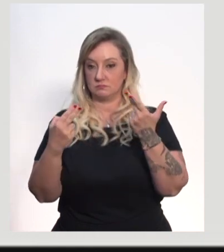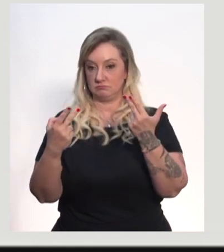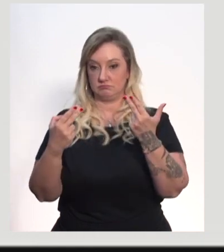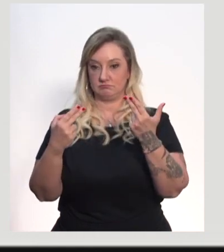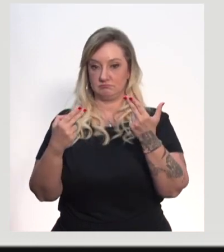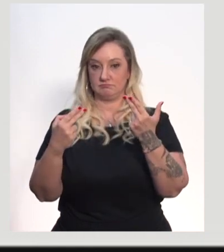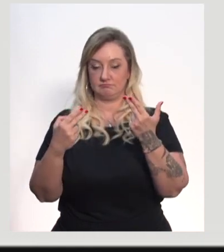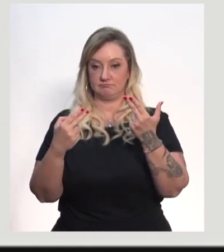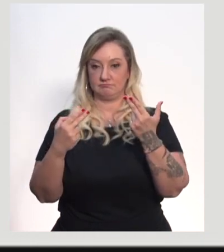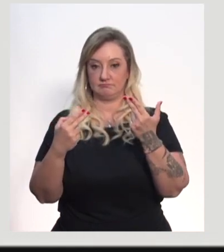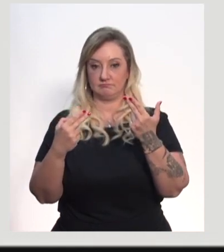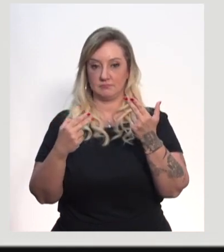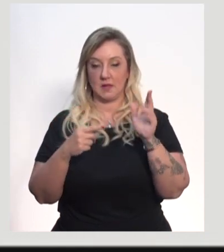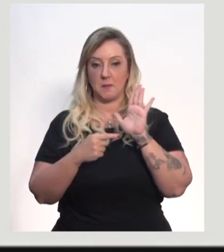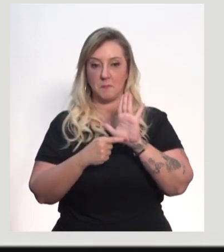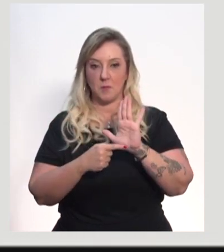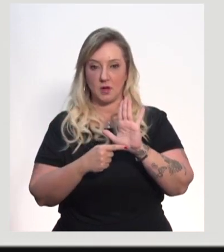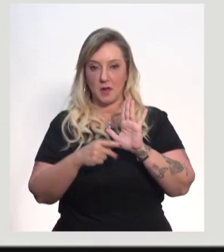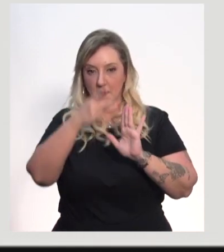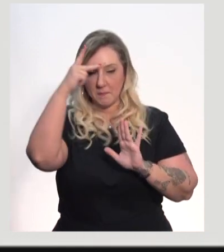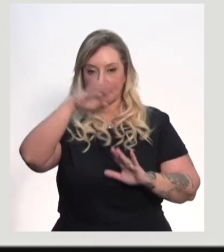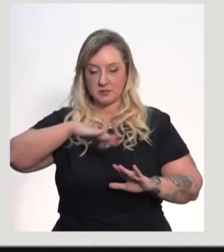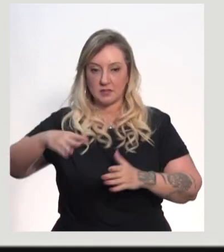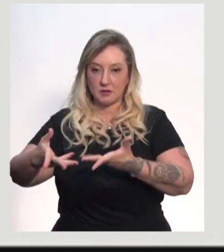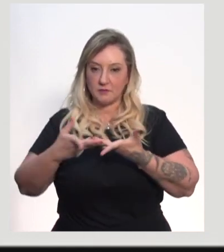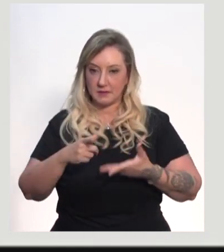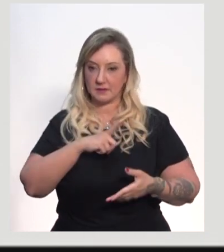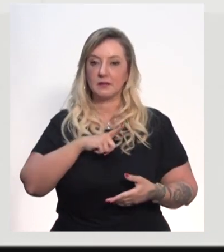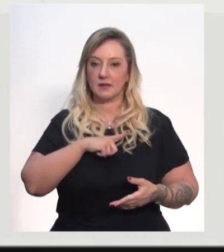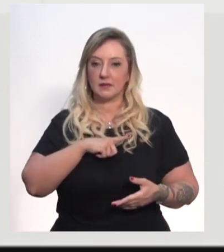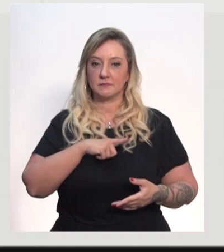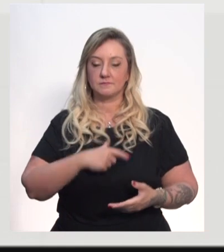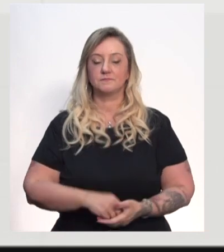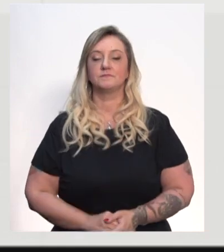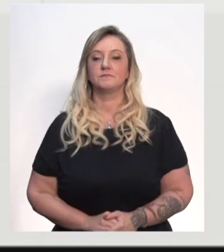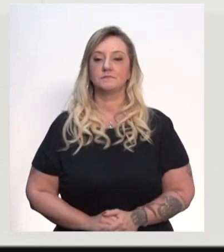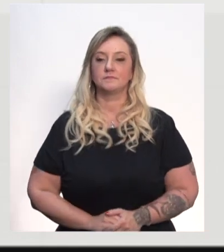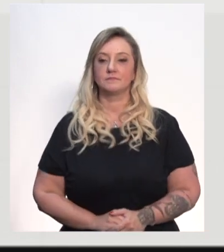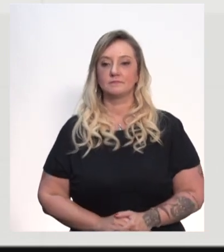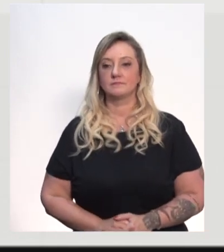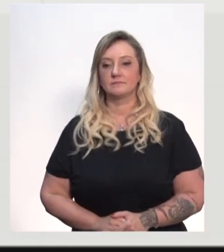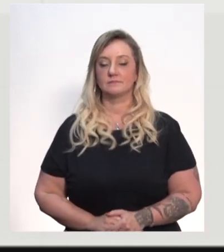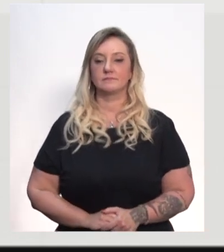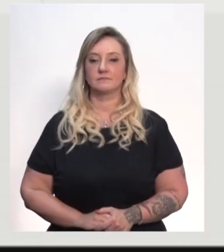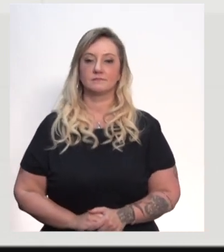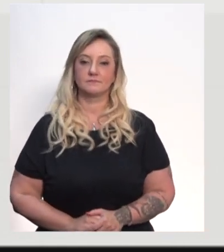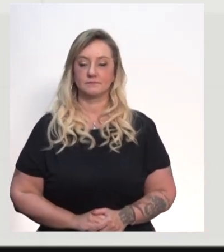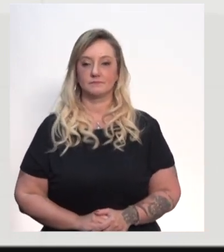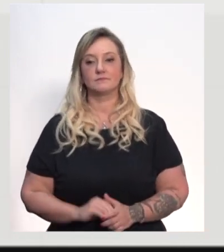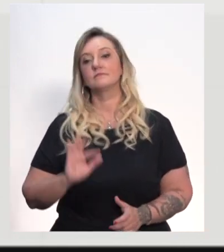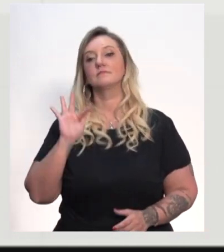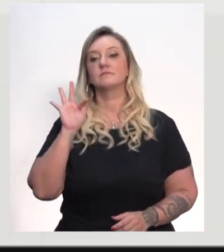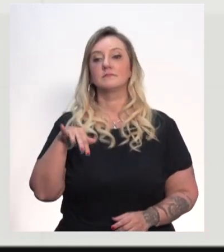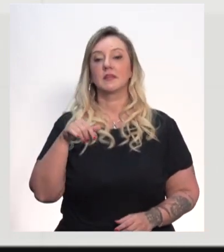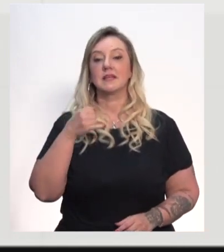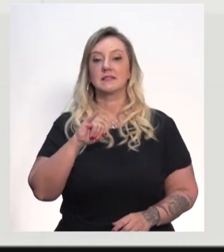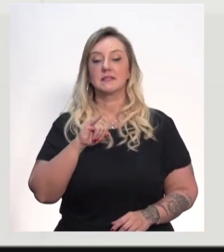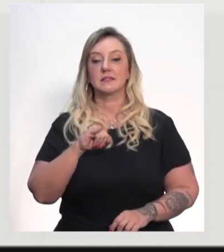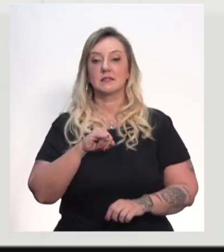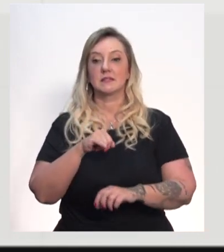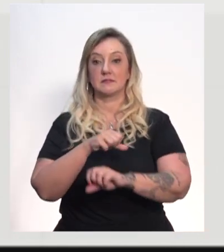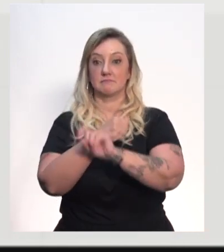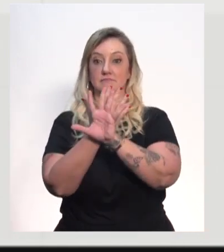botão direito, vou clicar em colar e ele gerou esse link aqui. Com esse link é só você